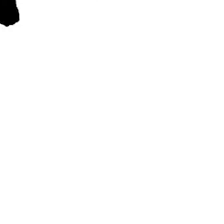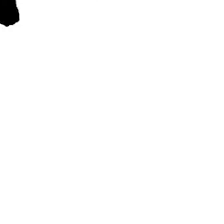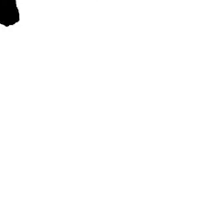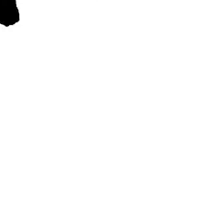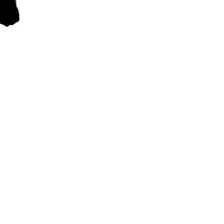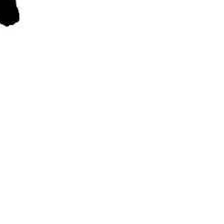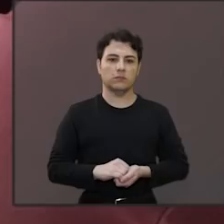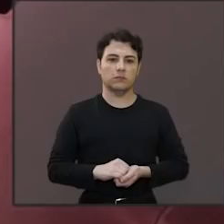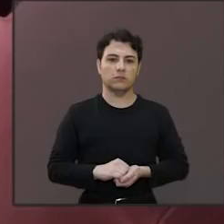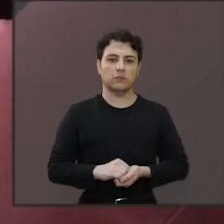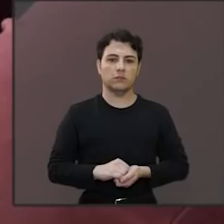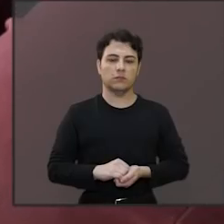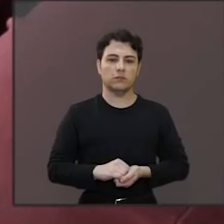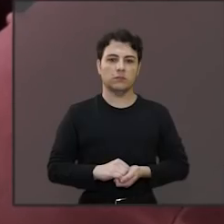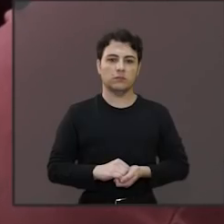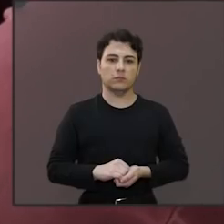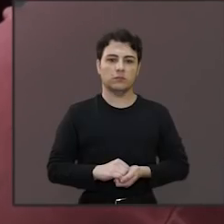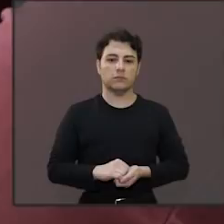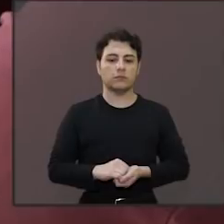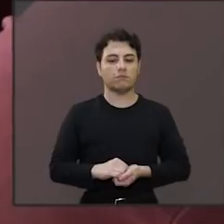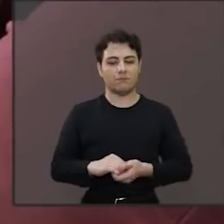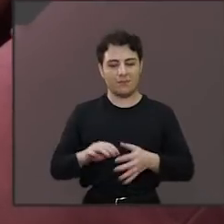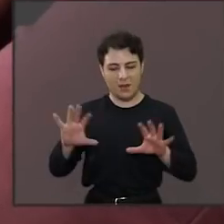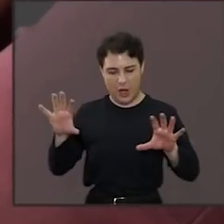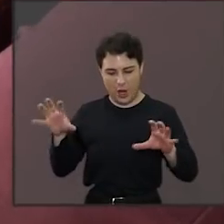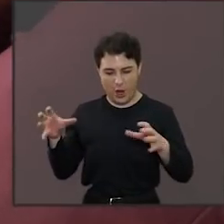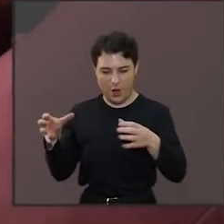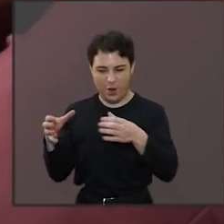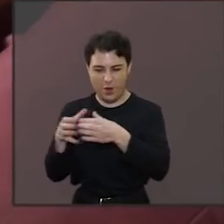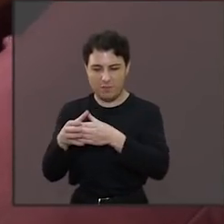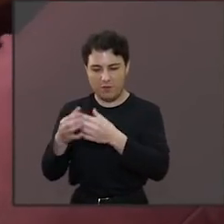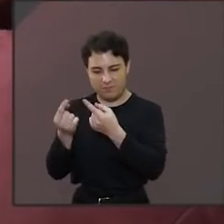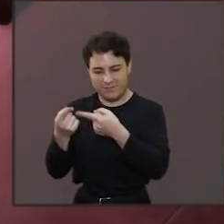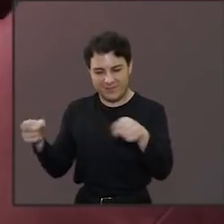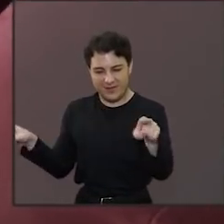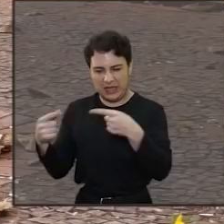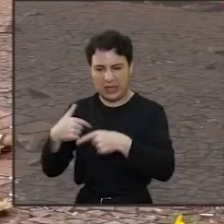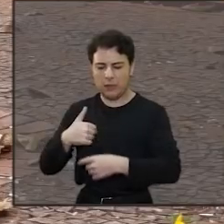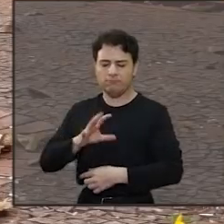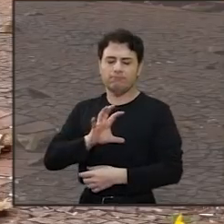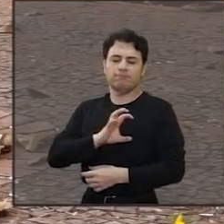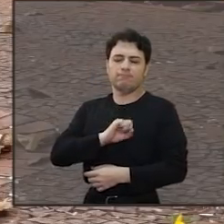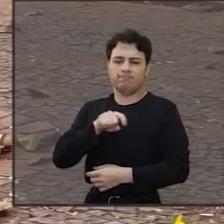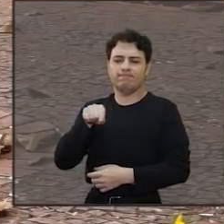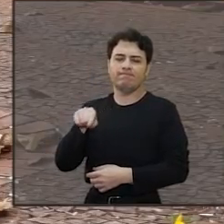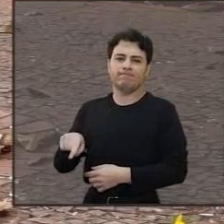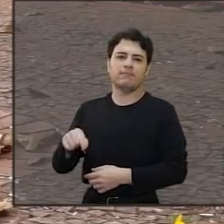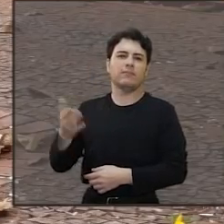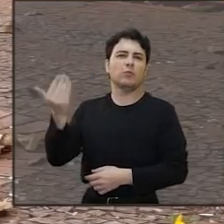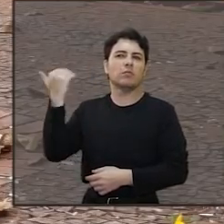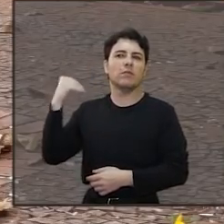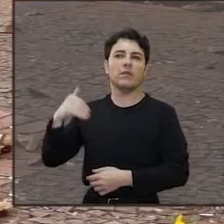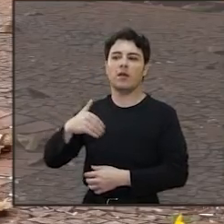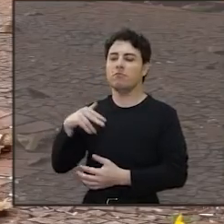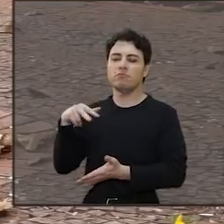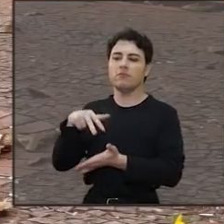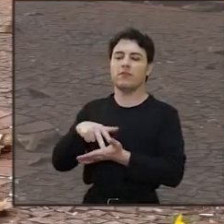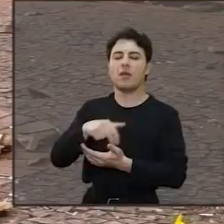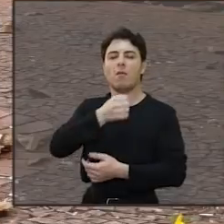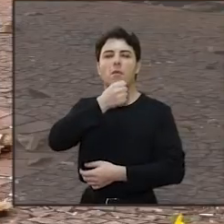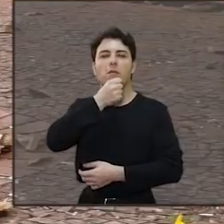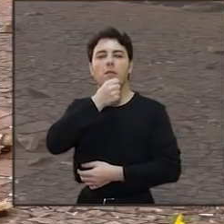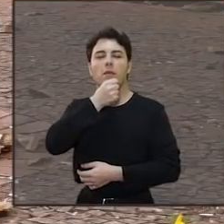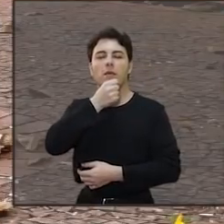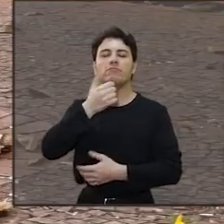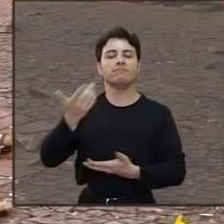fim. Eu tenho um carinho enorme assim pela primeira banda, que é o Oasis Cover, né? A primeira banda mesmo que eu participei como